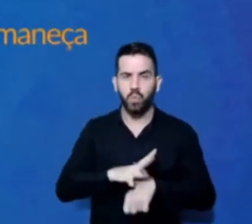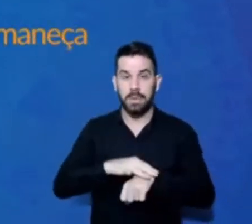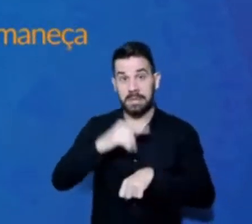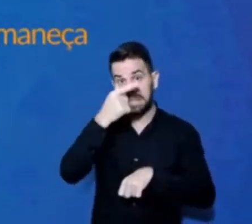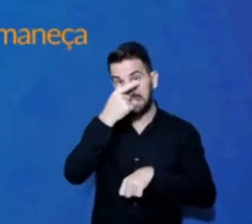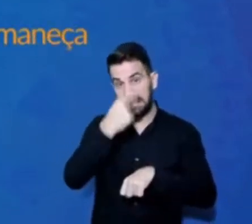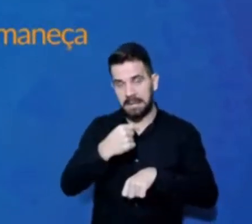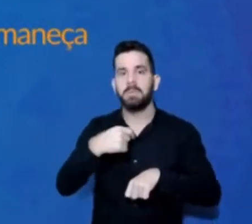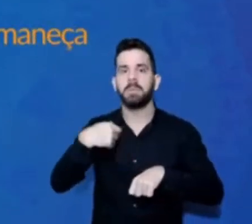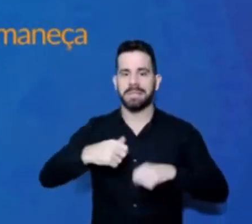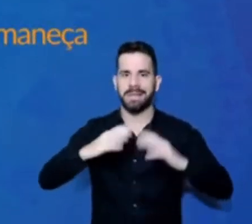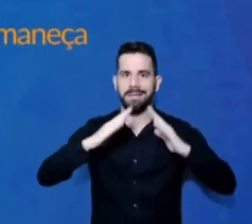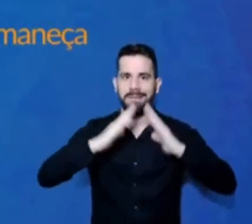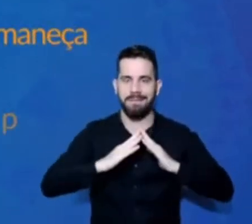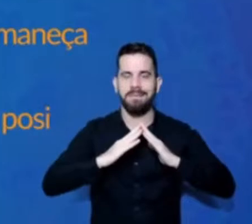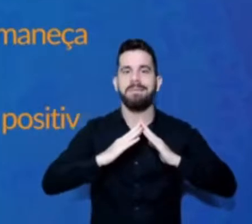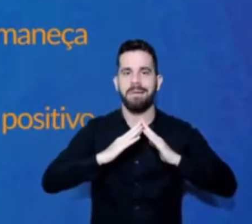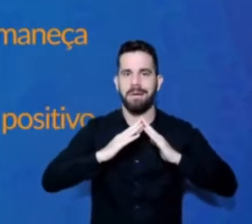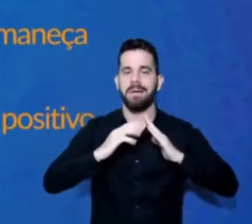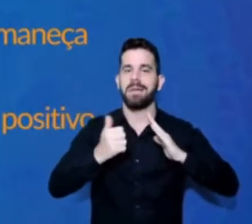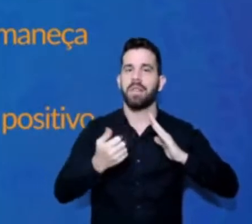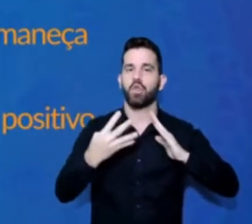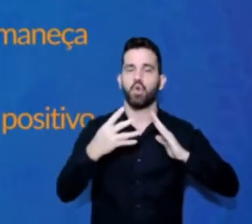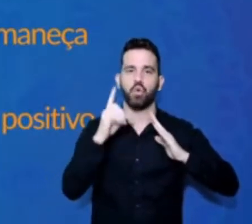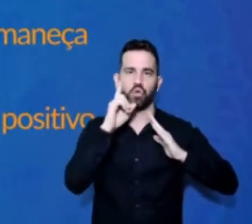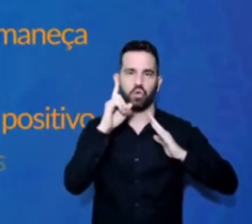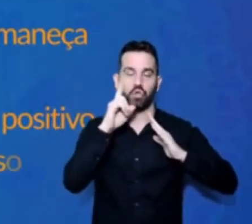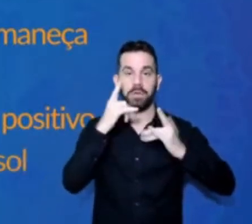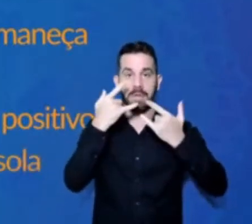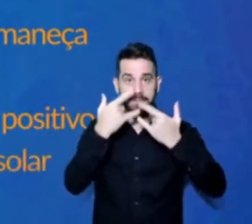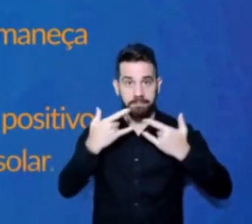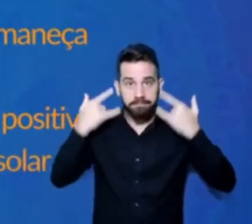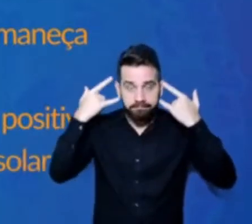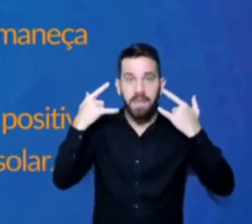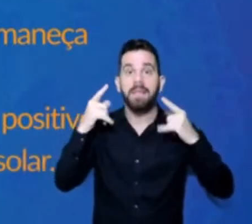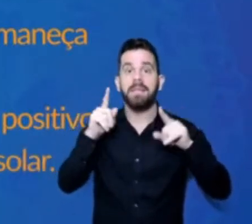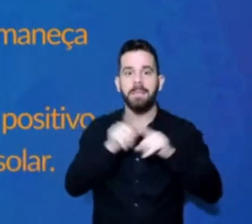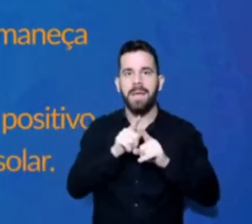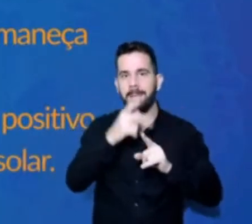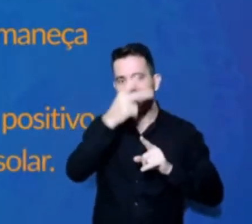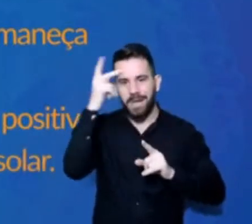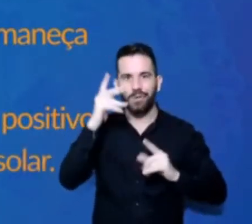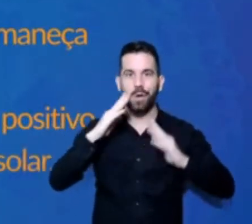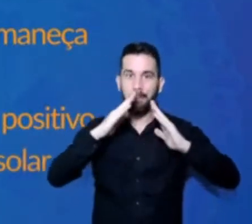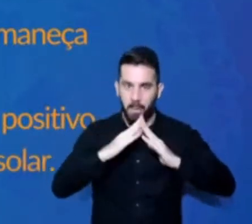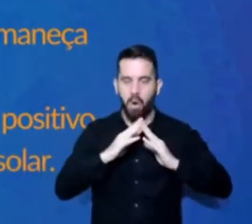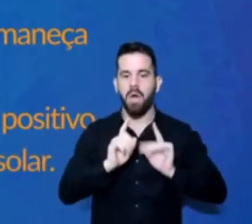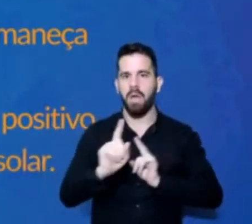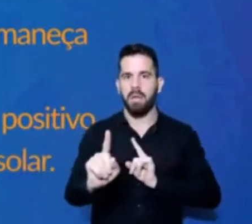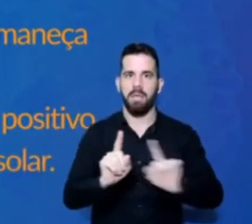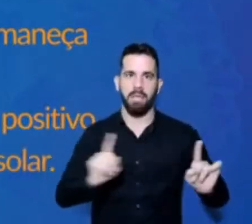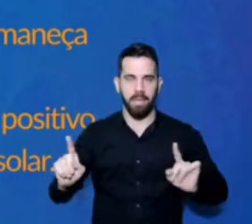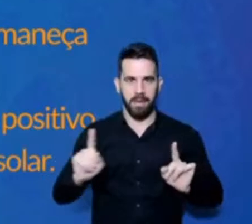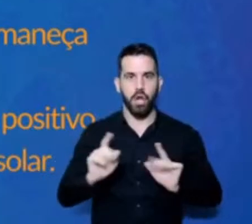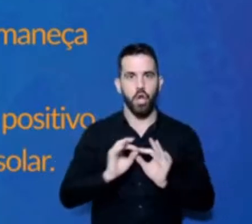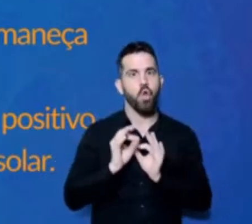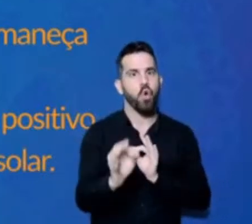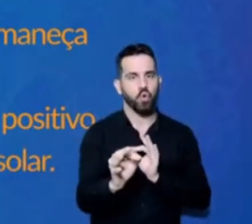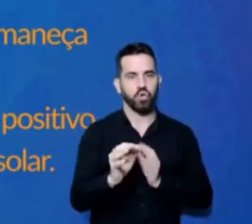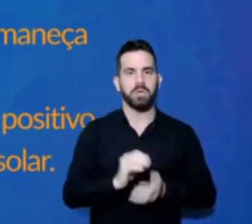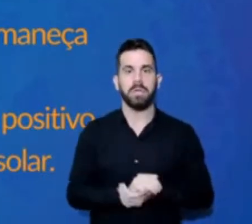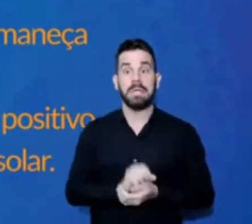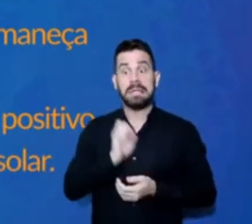casa por 14 dias, utilize máscara e mantenha a distância dos demais moradores. Se algum familiar tiver